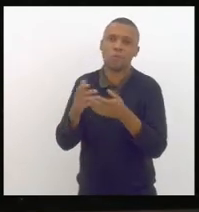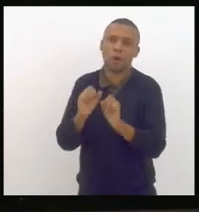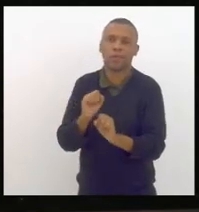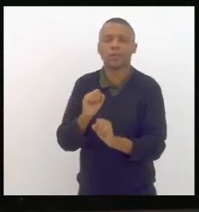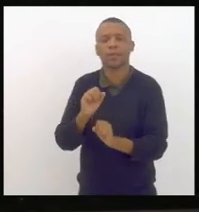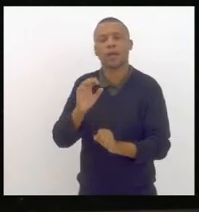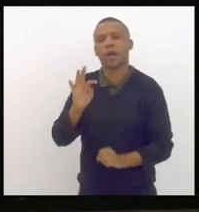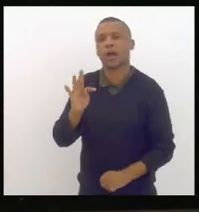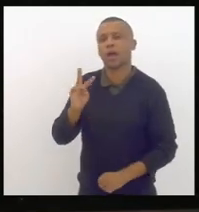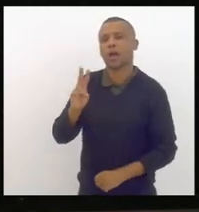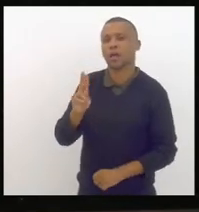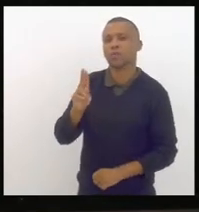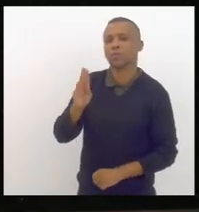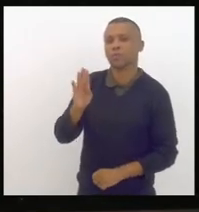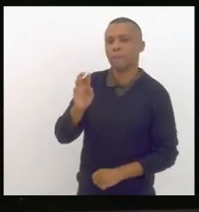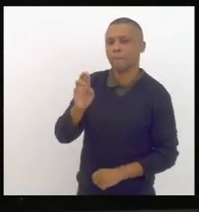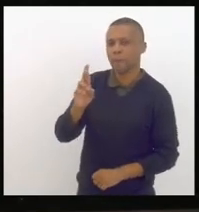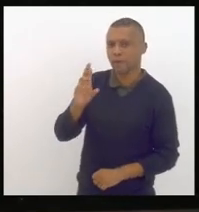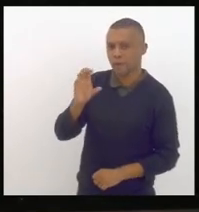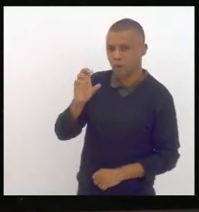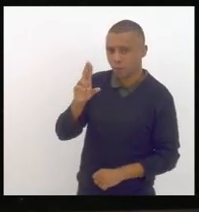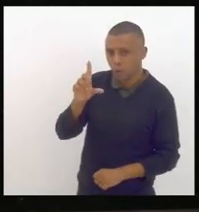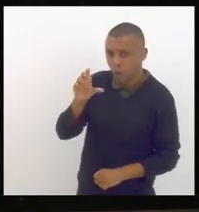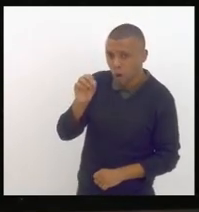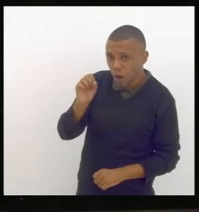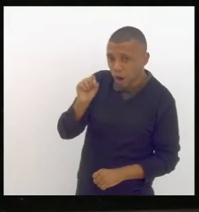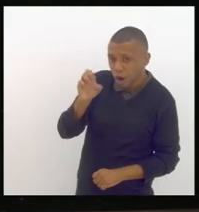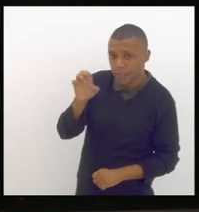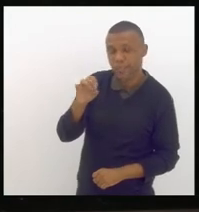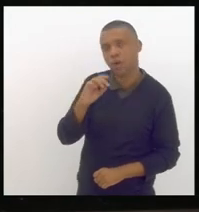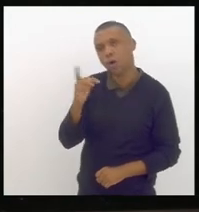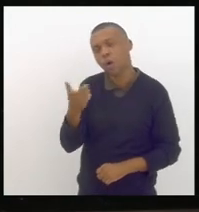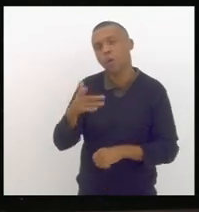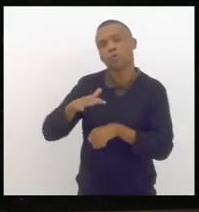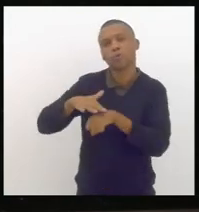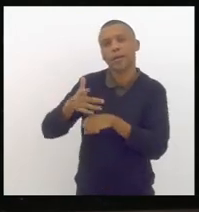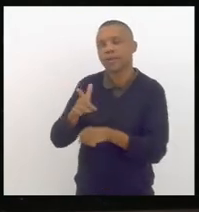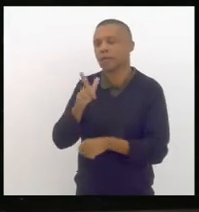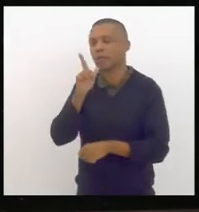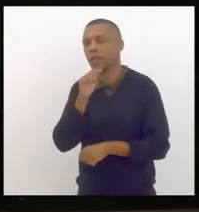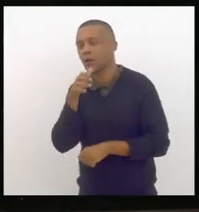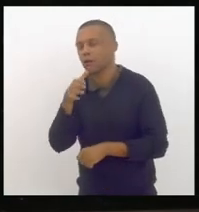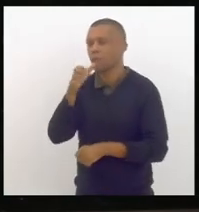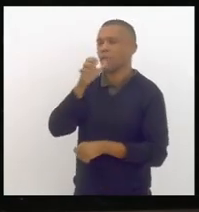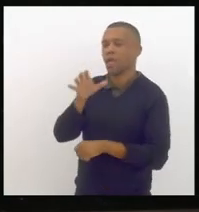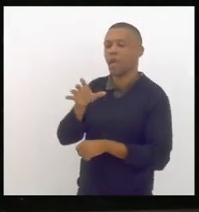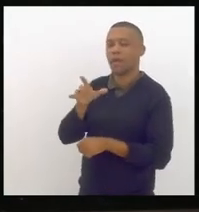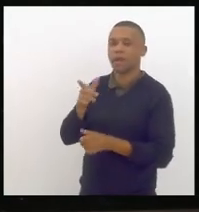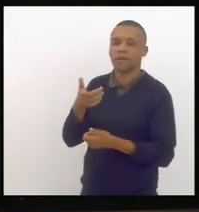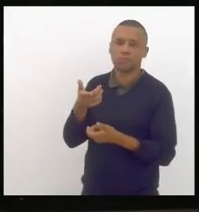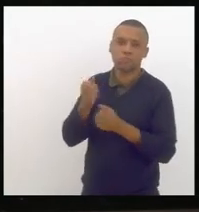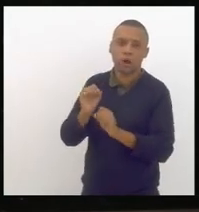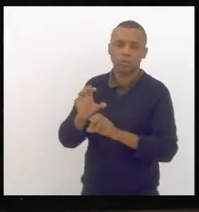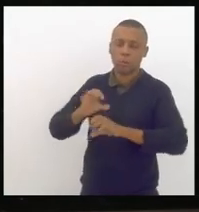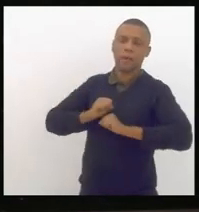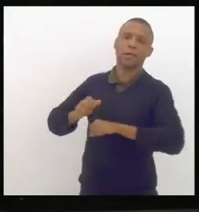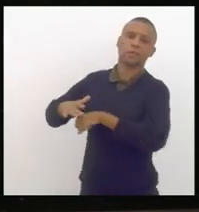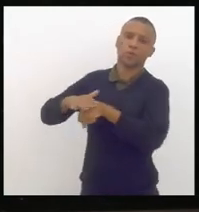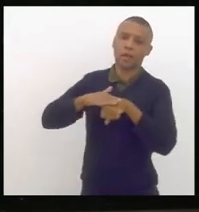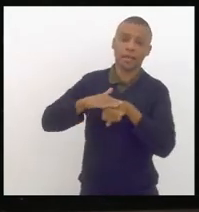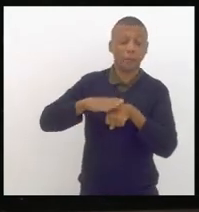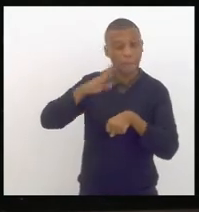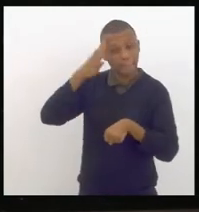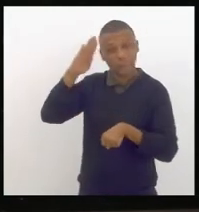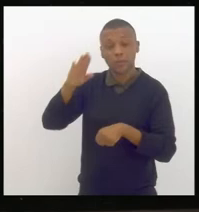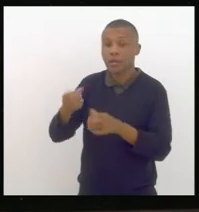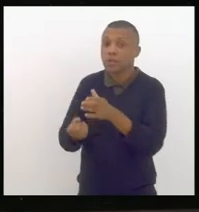tuberculose, seja de doenças de veiculação hídrica, mas também para geração de trabalho e renda nesse momento